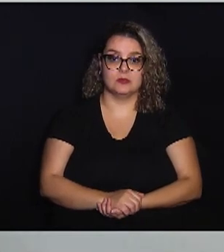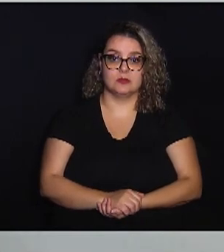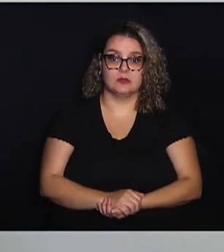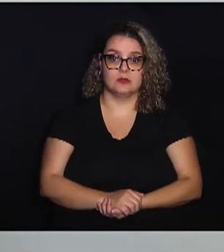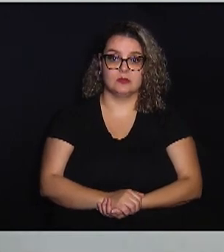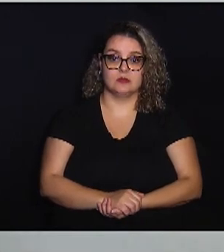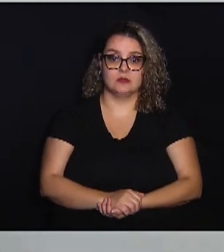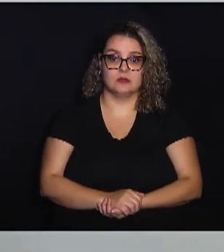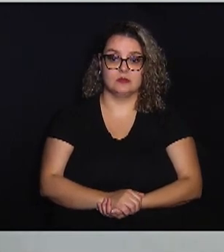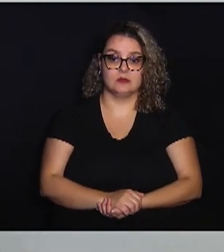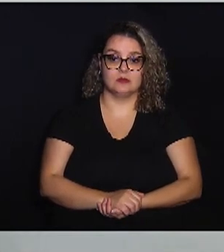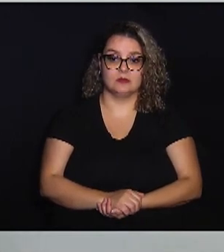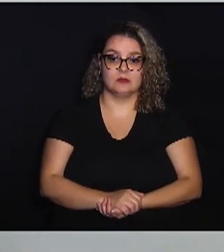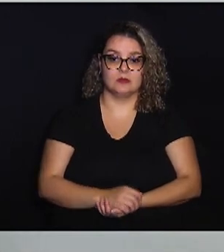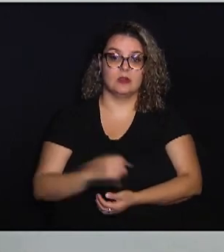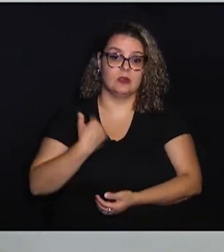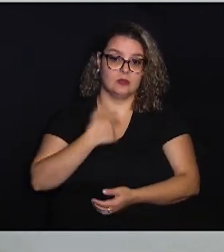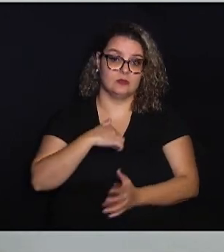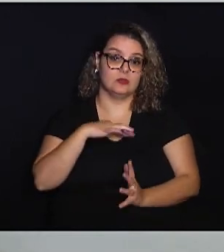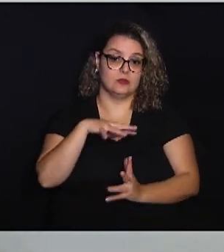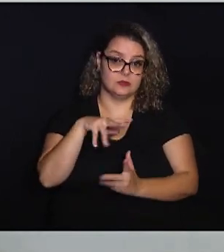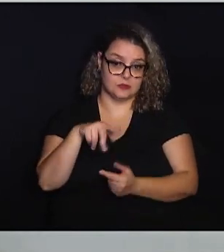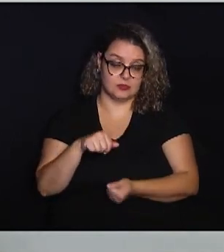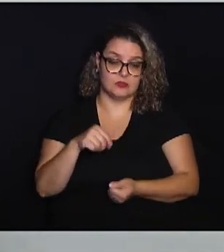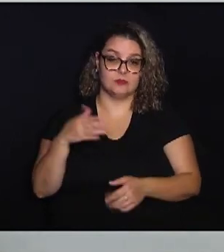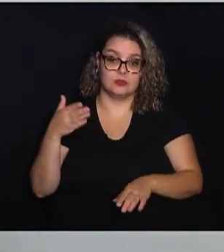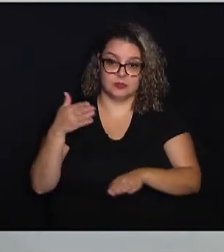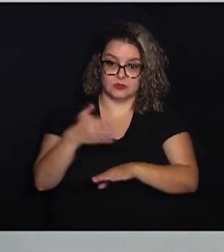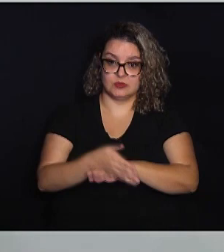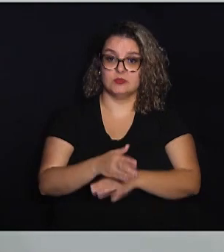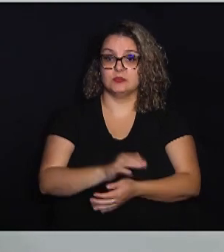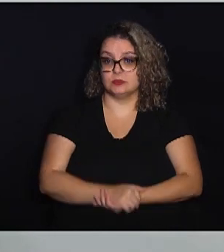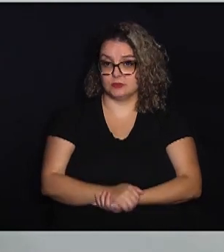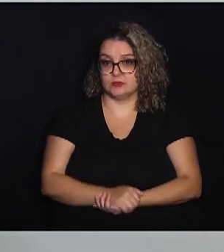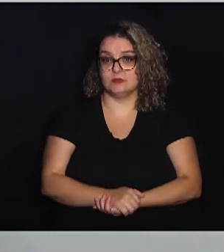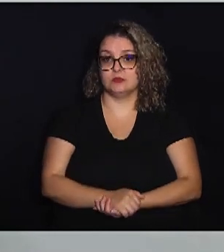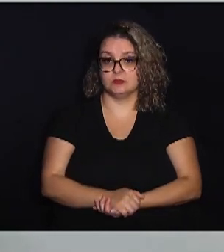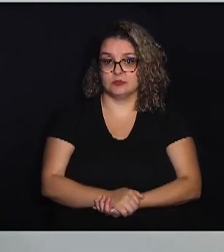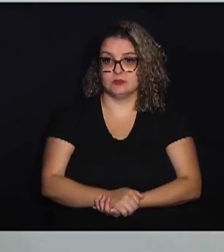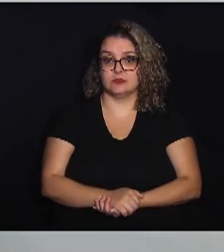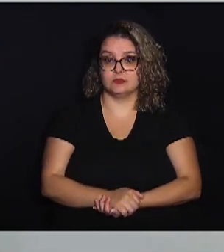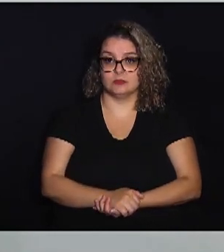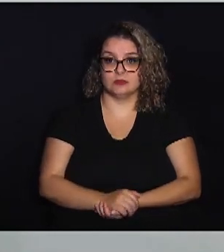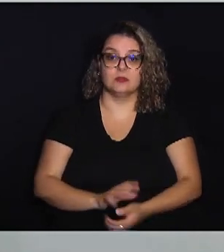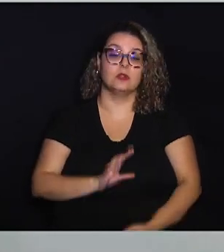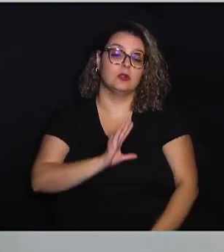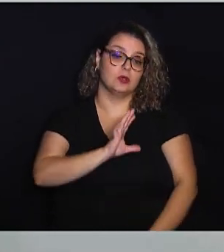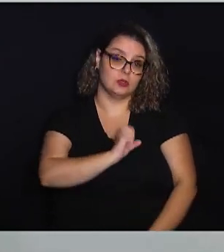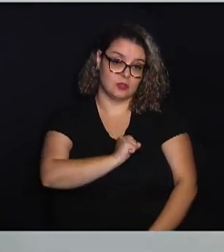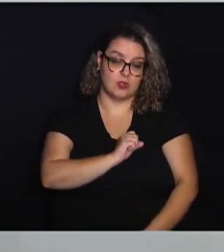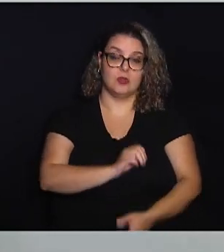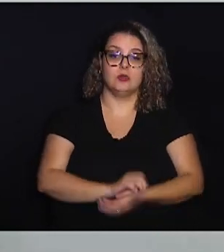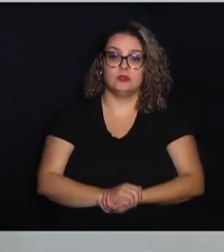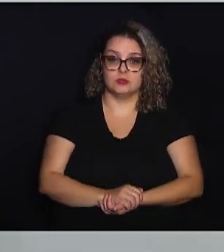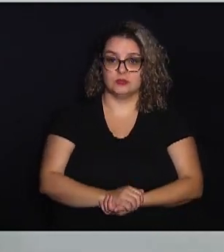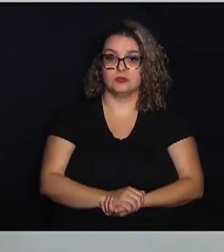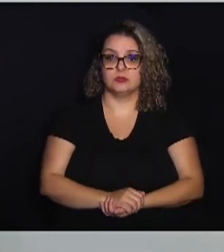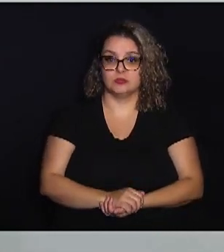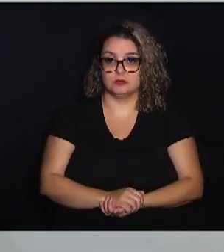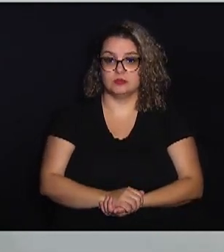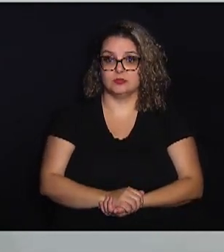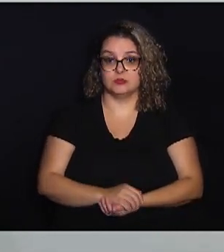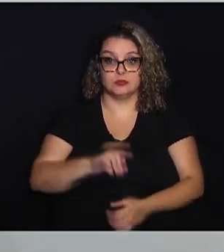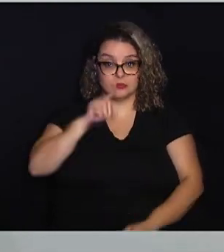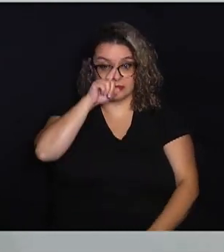é um novo mundo, né, que a gente entra. Gosto bastante de